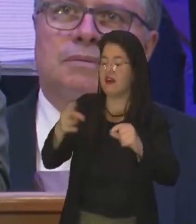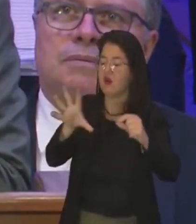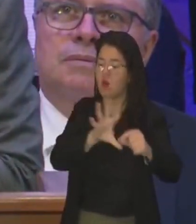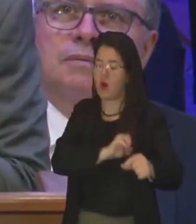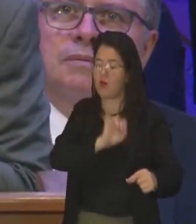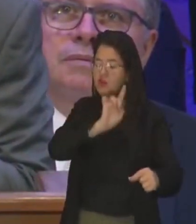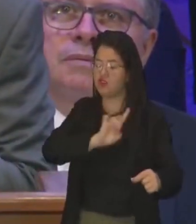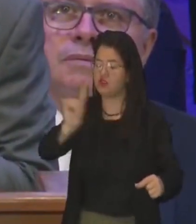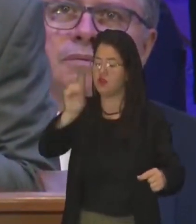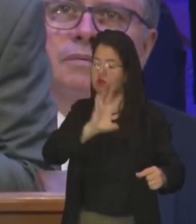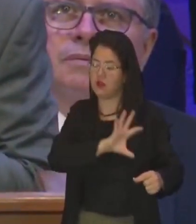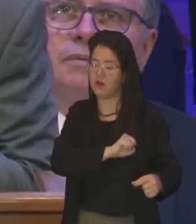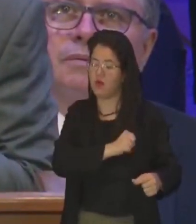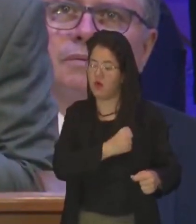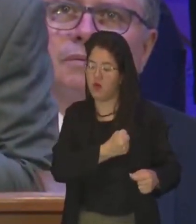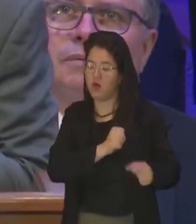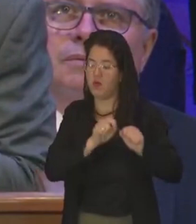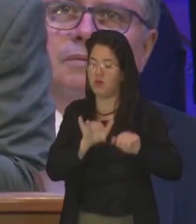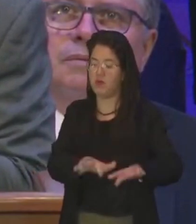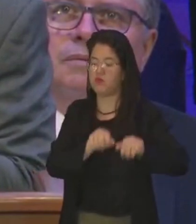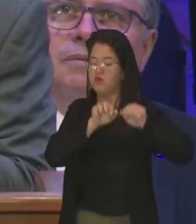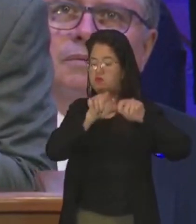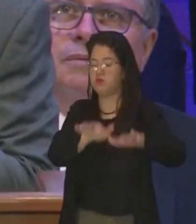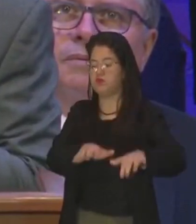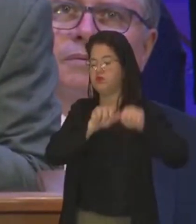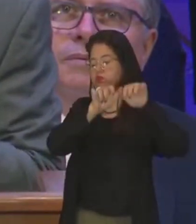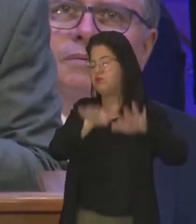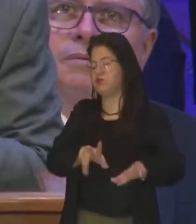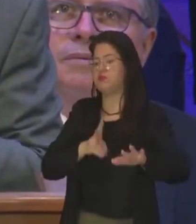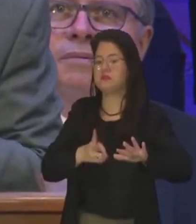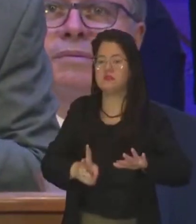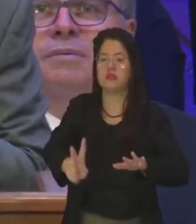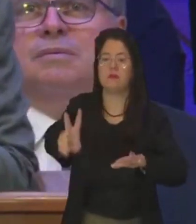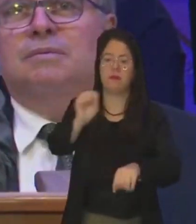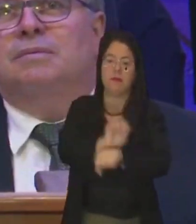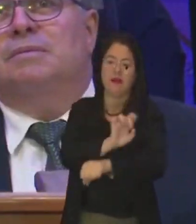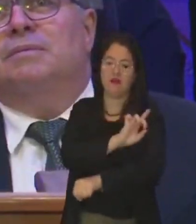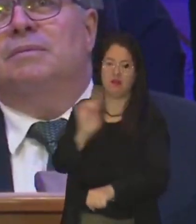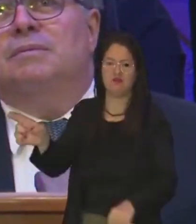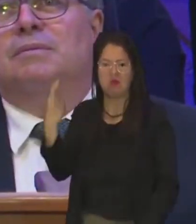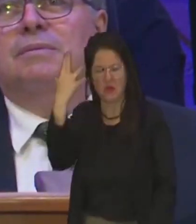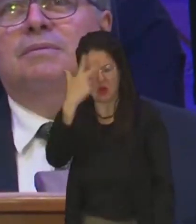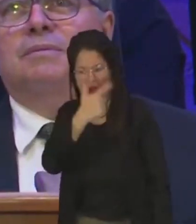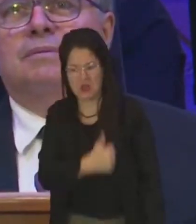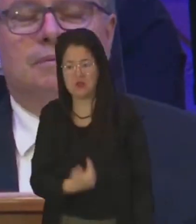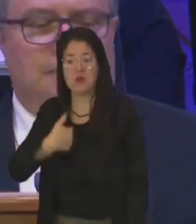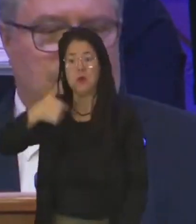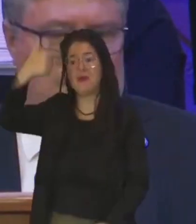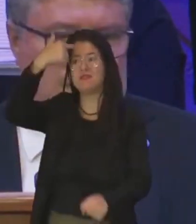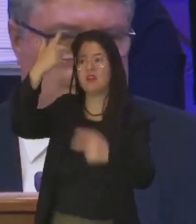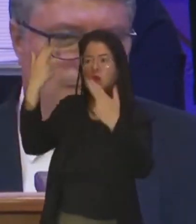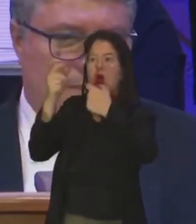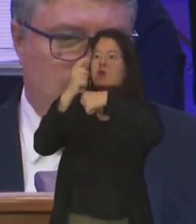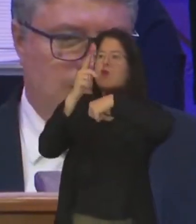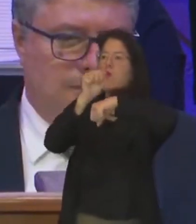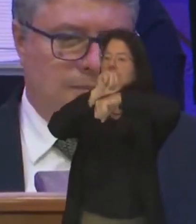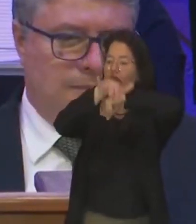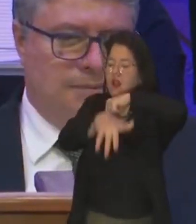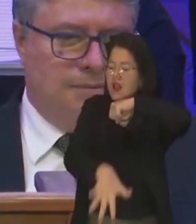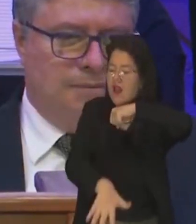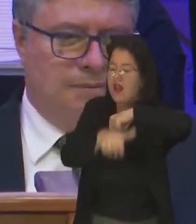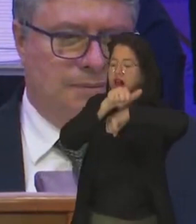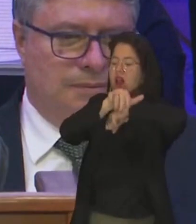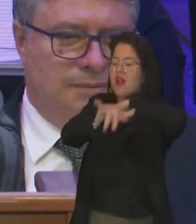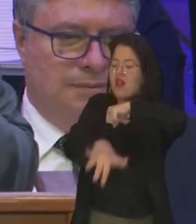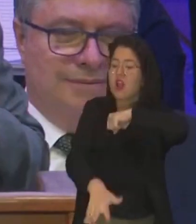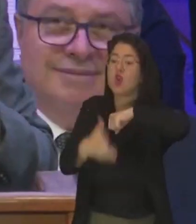parar. Né? E não é bonito isso? Quando eu estava traduzindo, eu pensei numa cachoeira. O amor de Deus como essa cachoeira